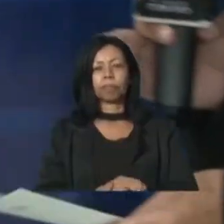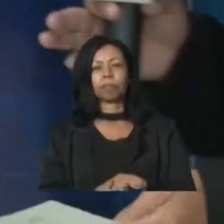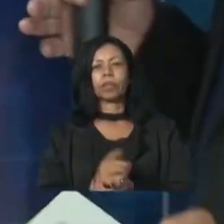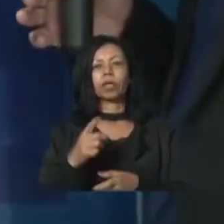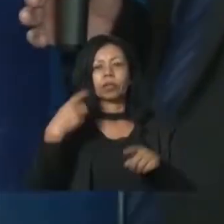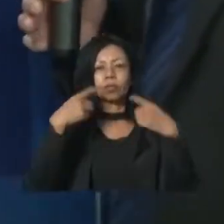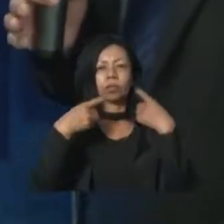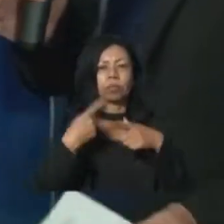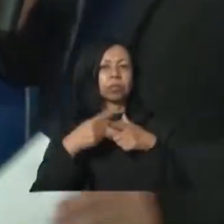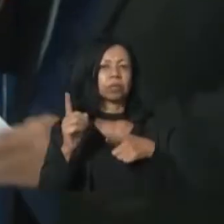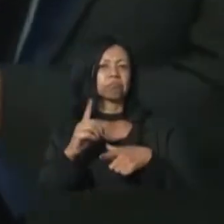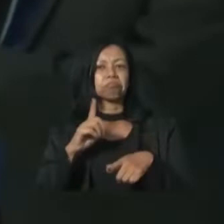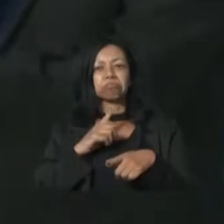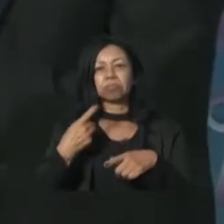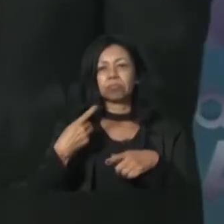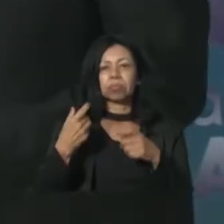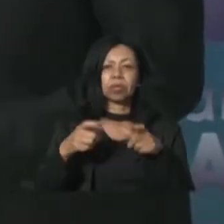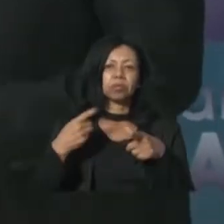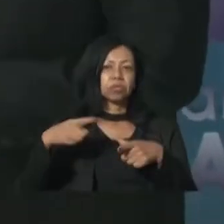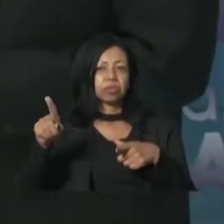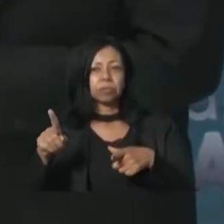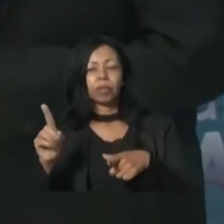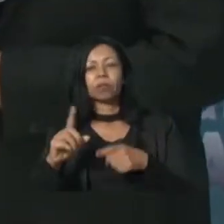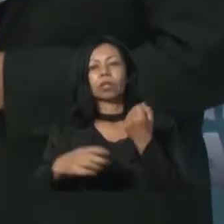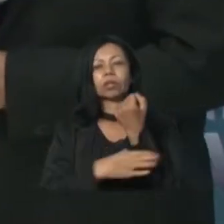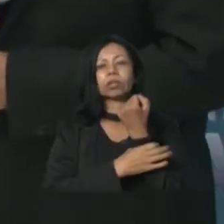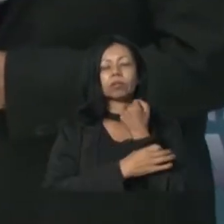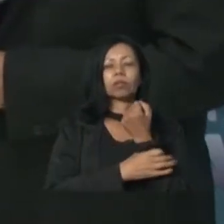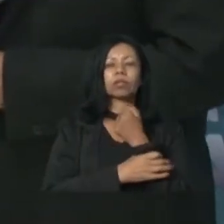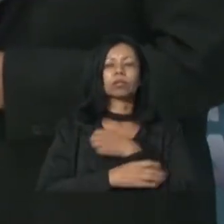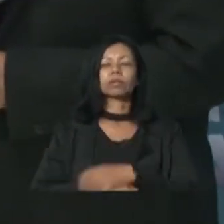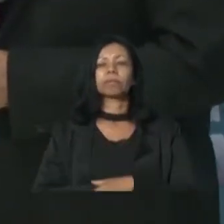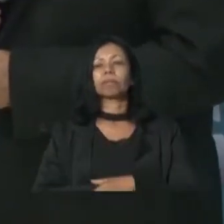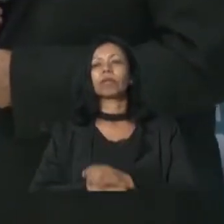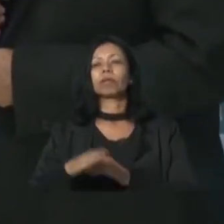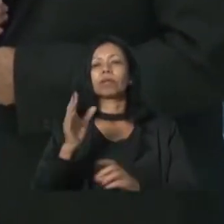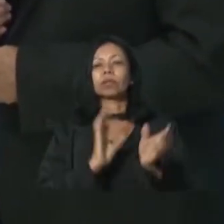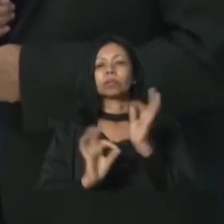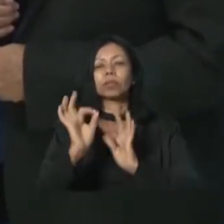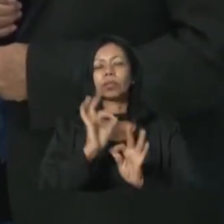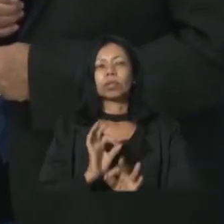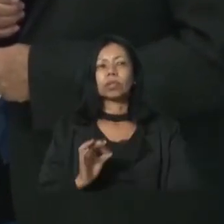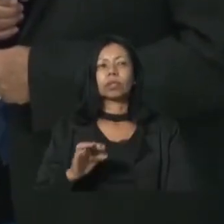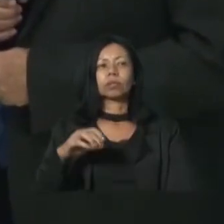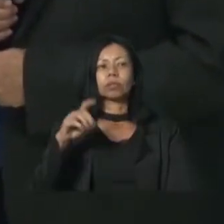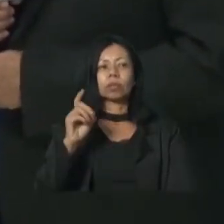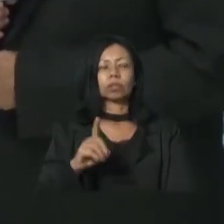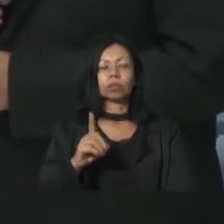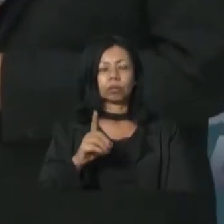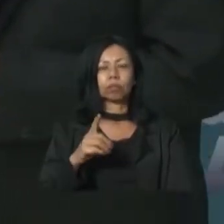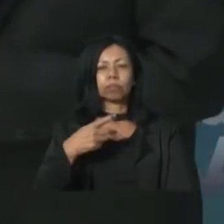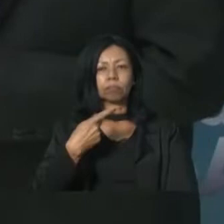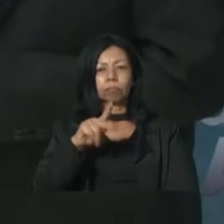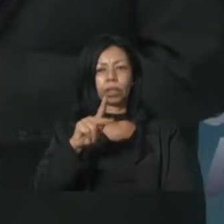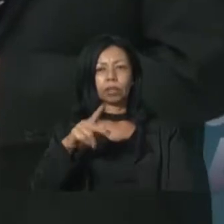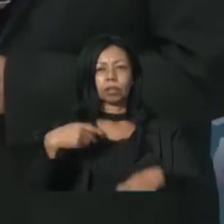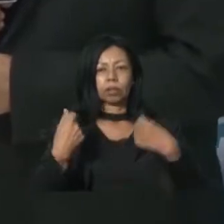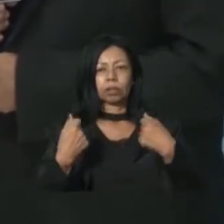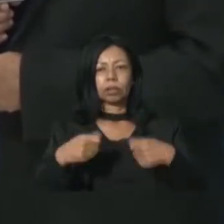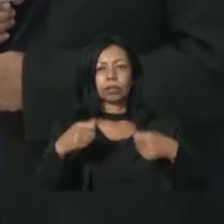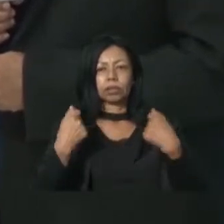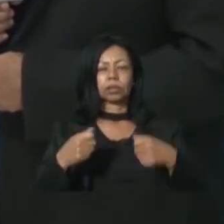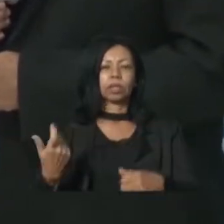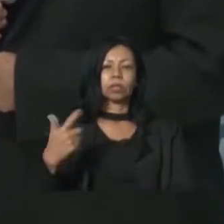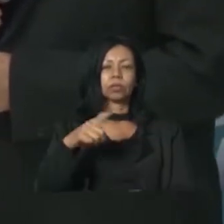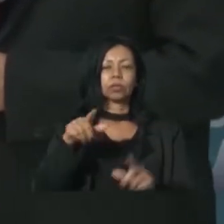vezes não tem para onde ir. Não tem para onde ir. A segurança, como a senhora falou. Exatamente. Então, esse projeto, ele vem de encontro a essa necessidade, assim como todas as